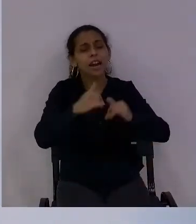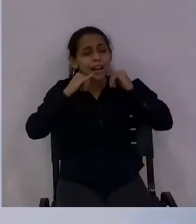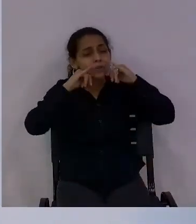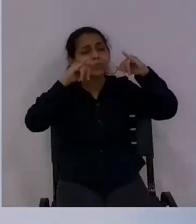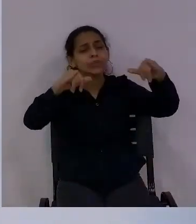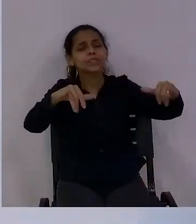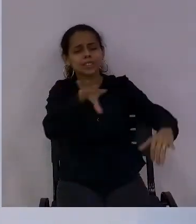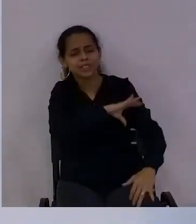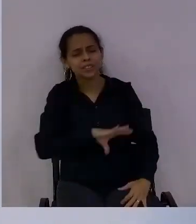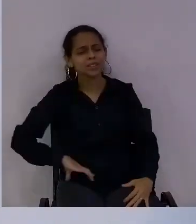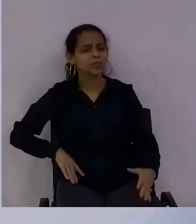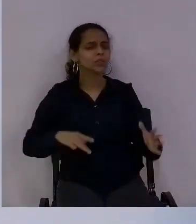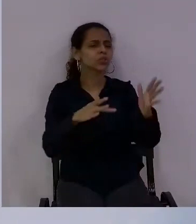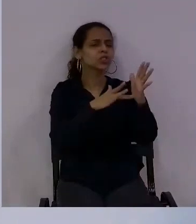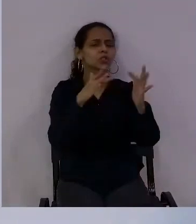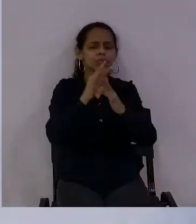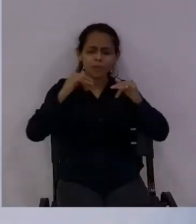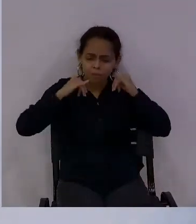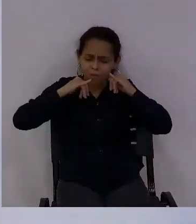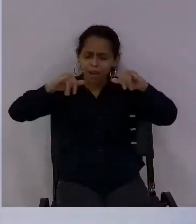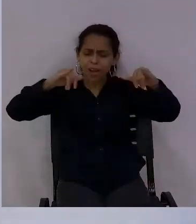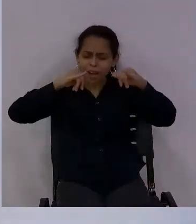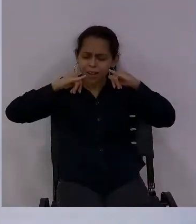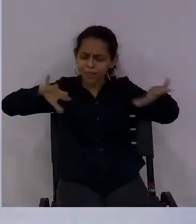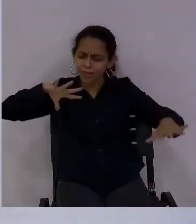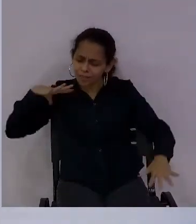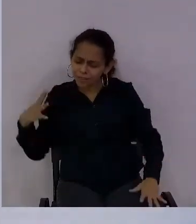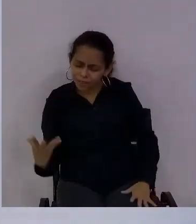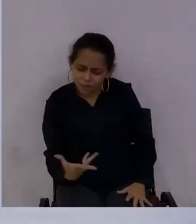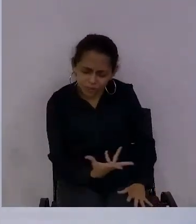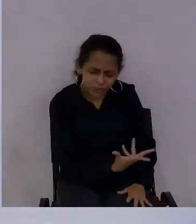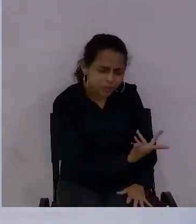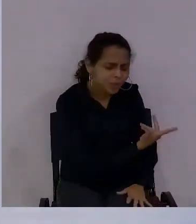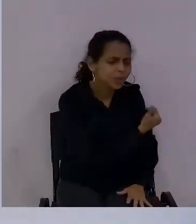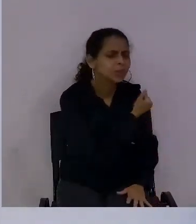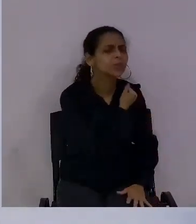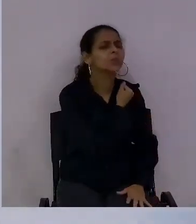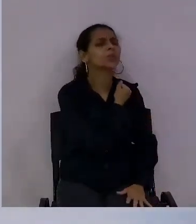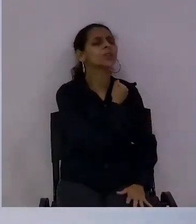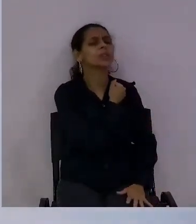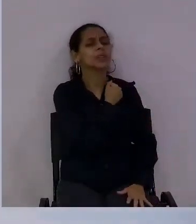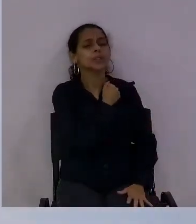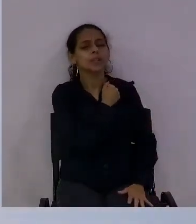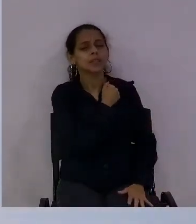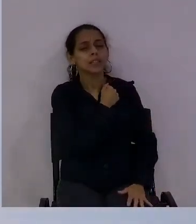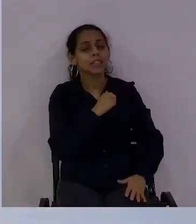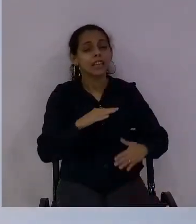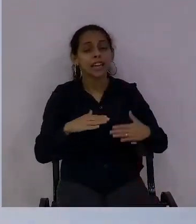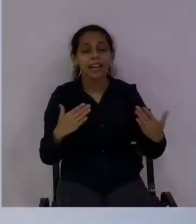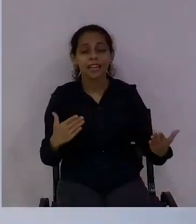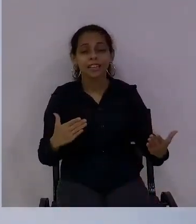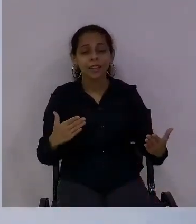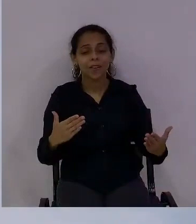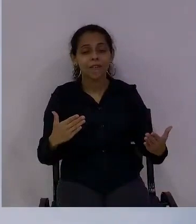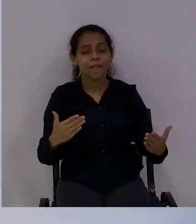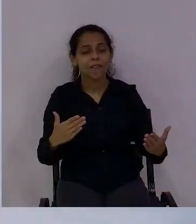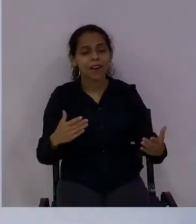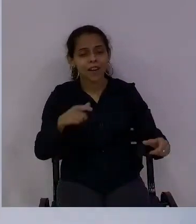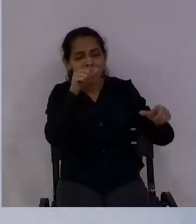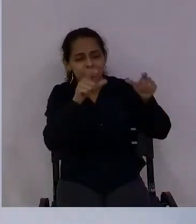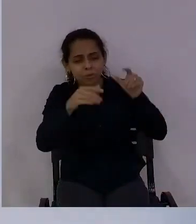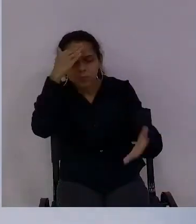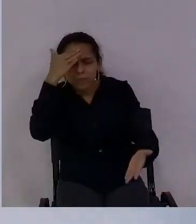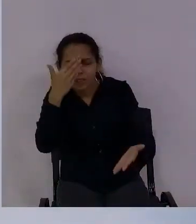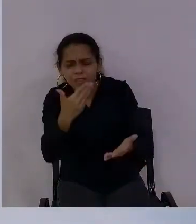Anuncie Cristo Jesus, anuncie o seu Salvador, para que ele também seja o Salvador de muitos. O nome dele é